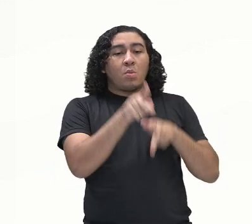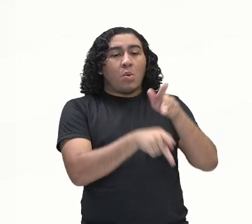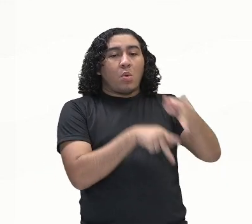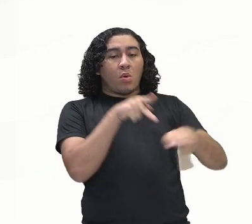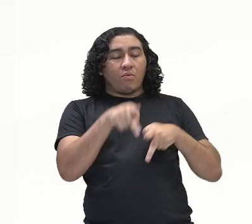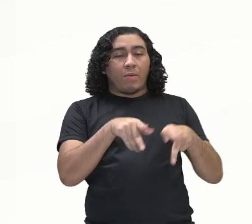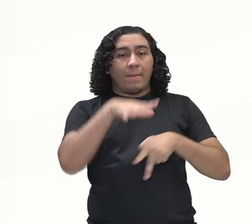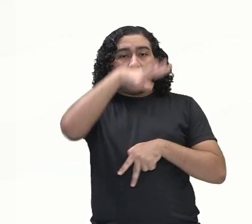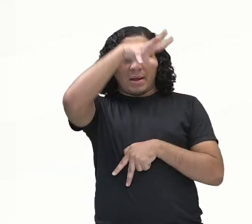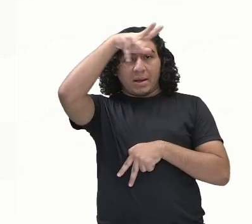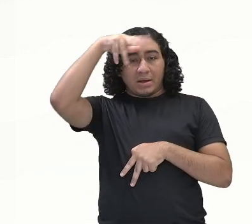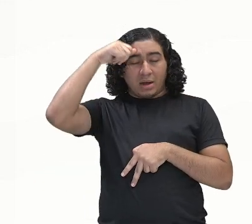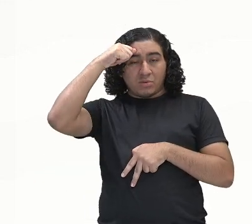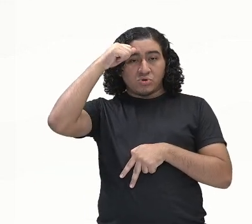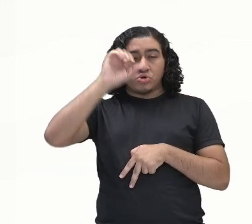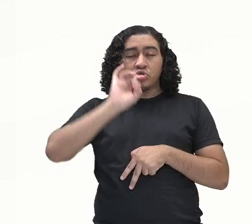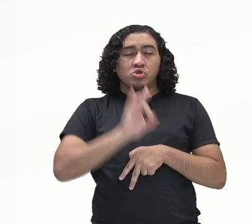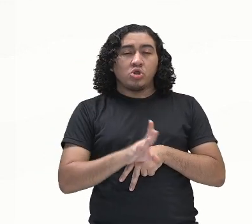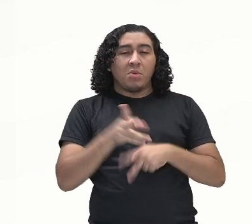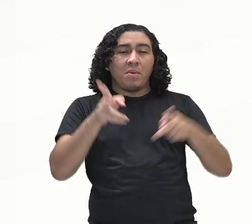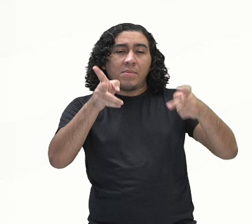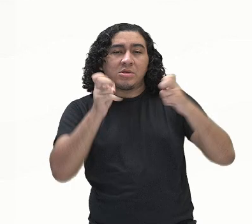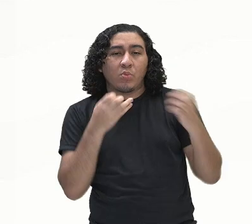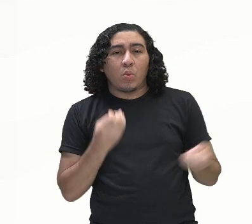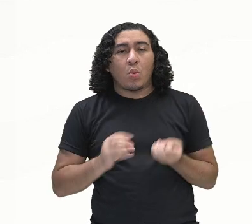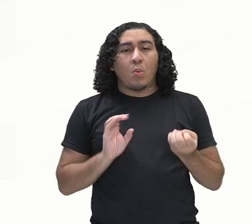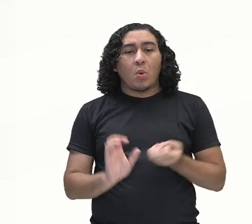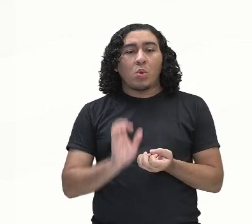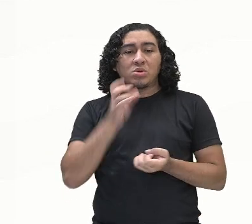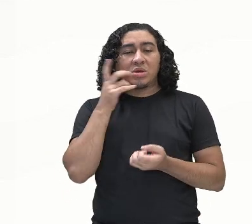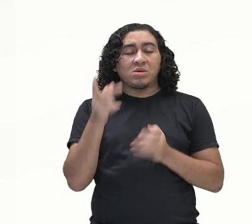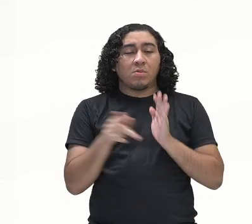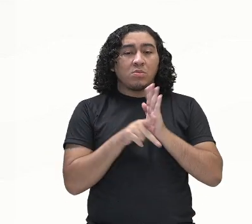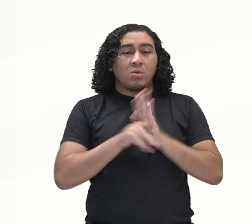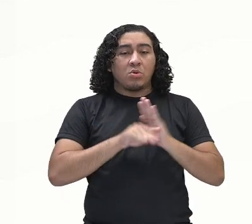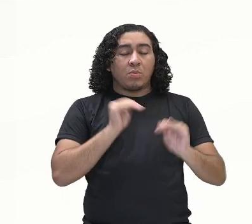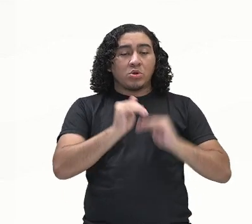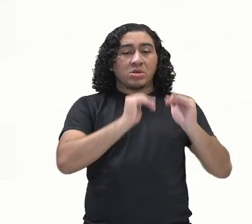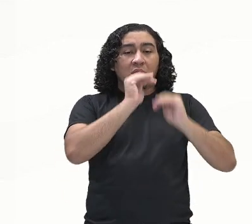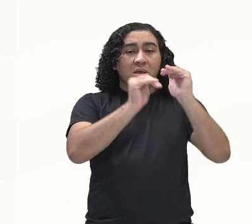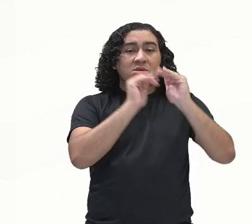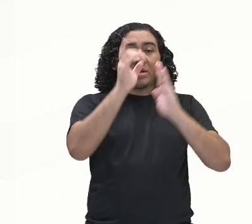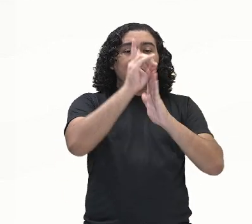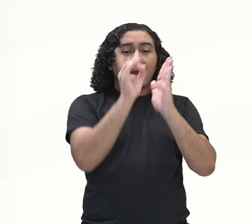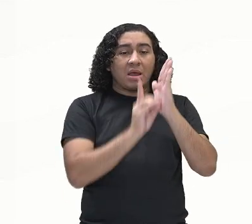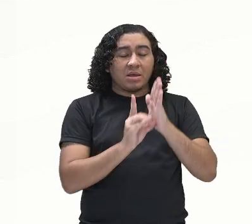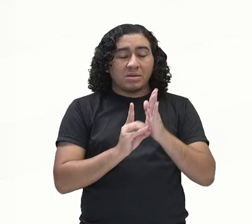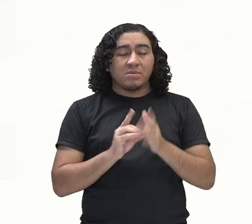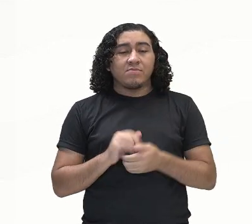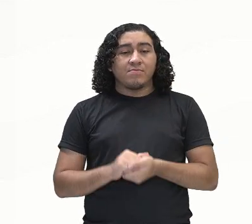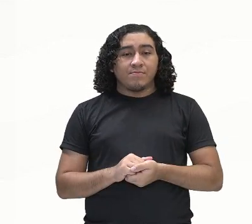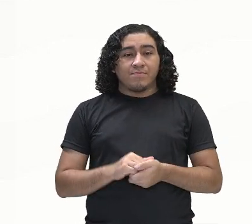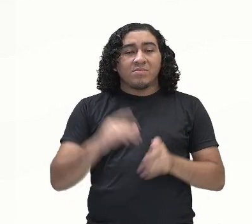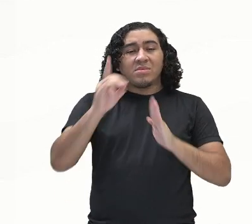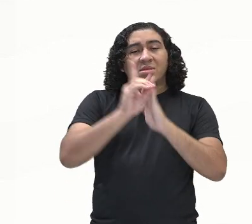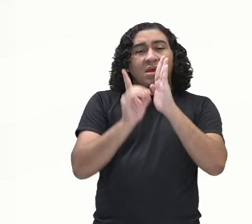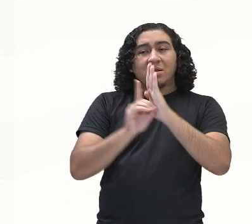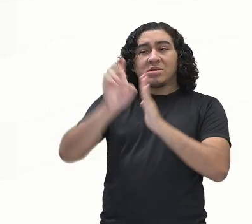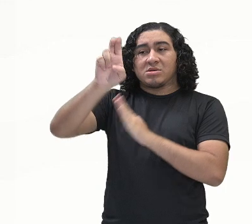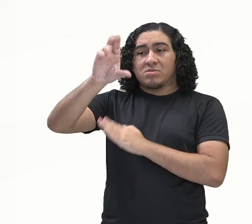de Manaus. Olha, só para a gente observar como é que se deu esse processo e em cada década, né? A década de